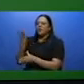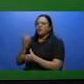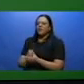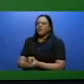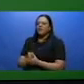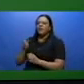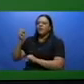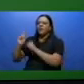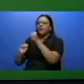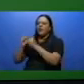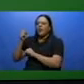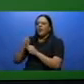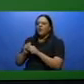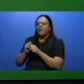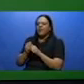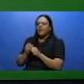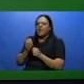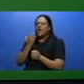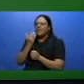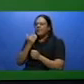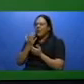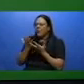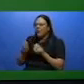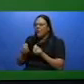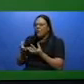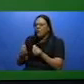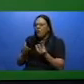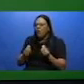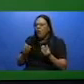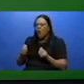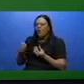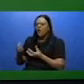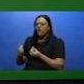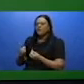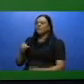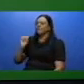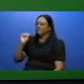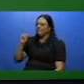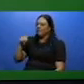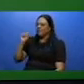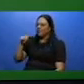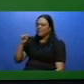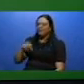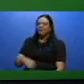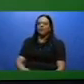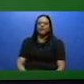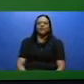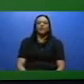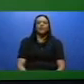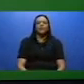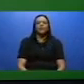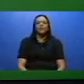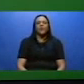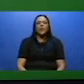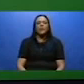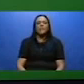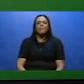produção excedente? Começou a sobrar alimento? Sim, né? Aí eles passaram a trocar. Muito bem.